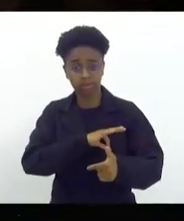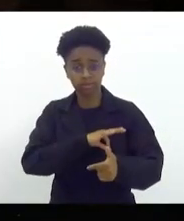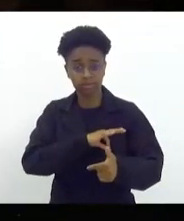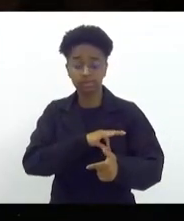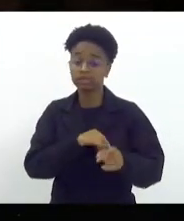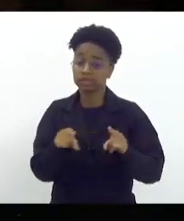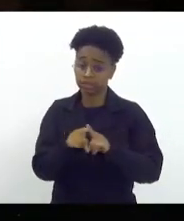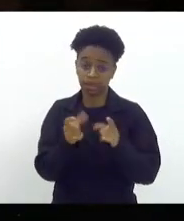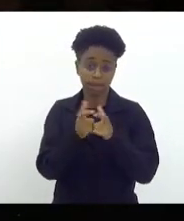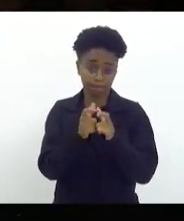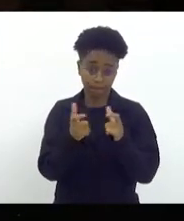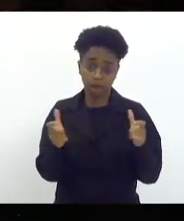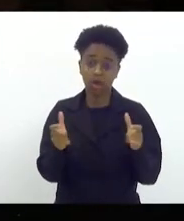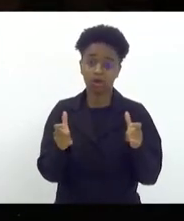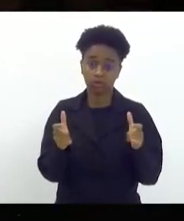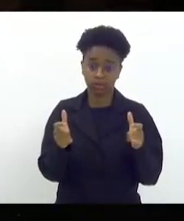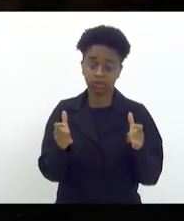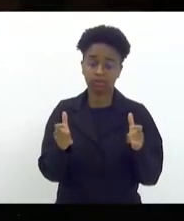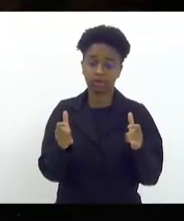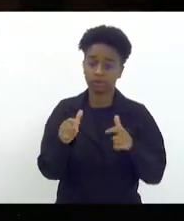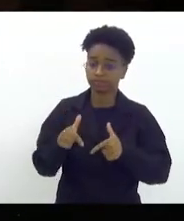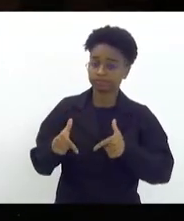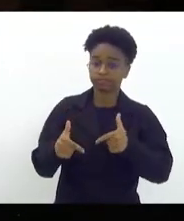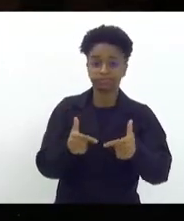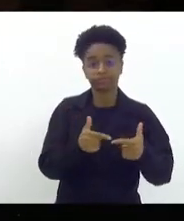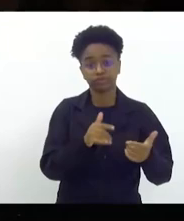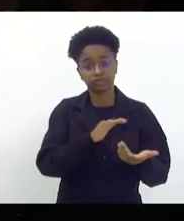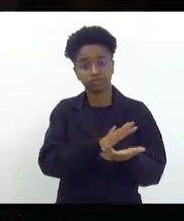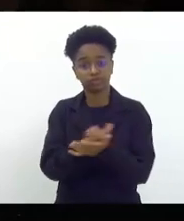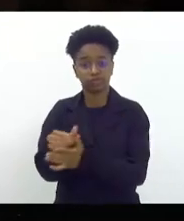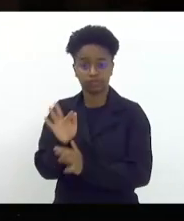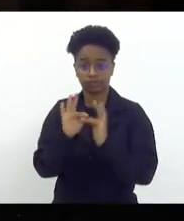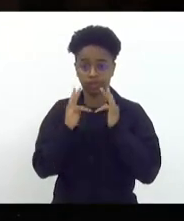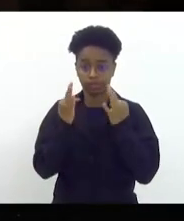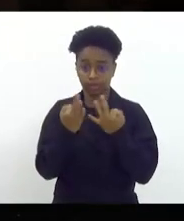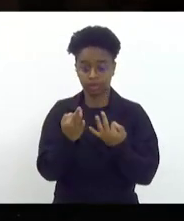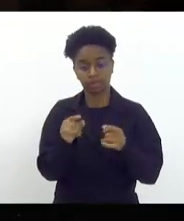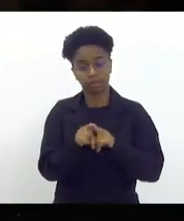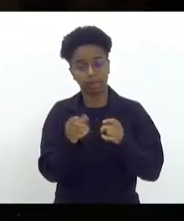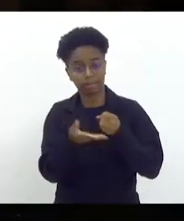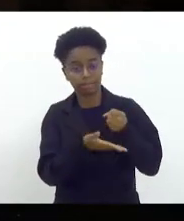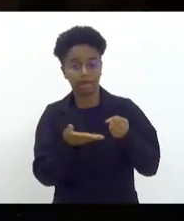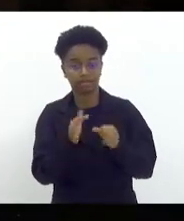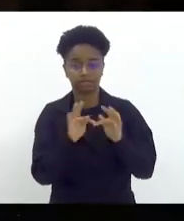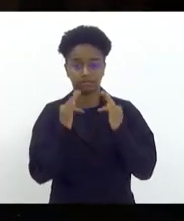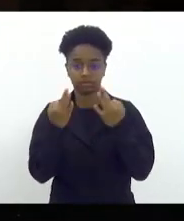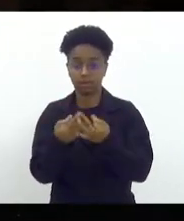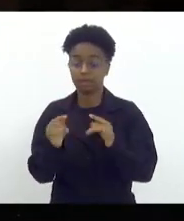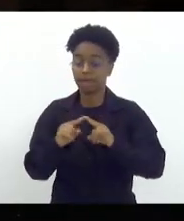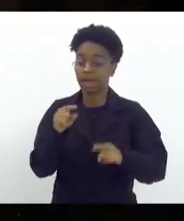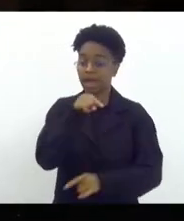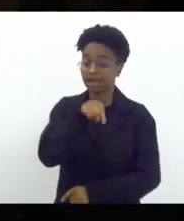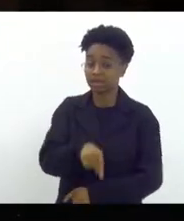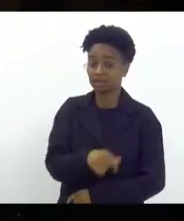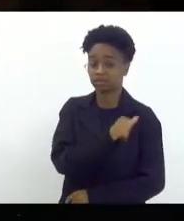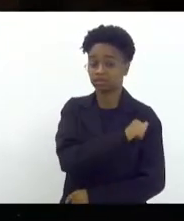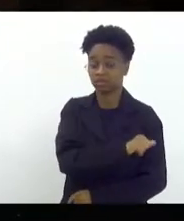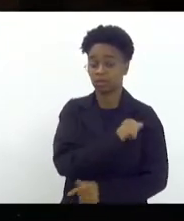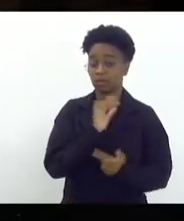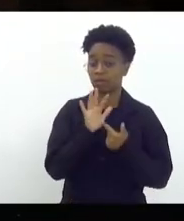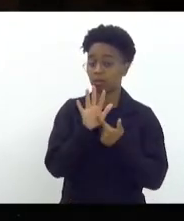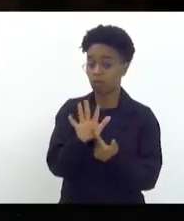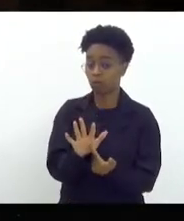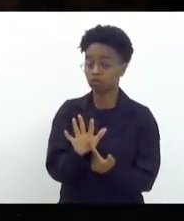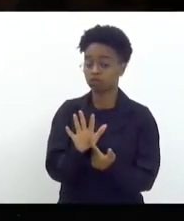na maioria das vezes a rimo dessa família o Rio de Janeiro mostrou que